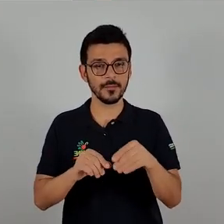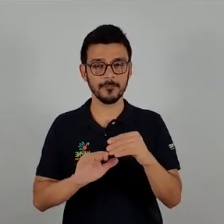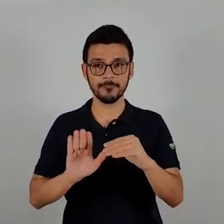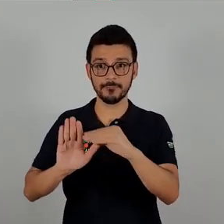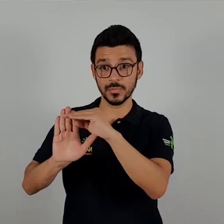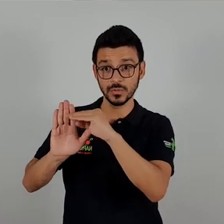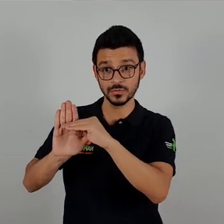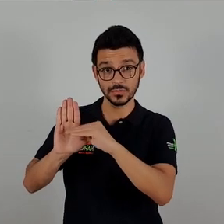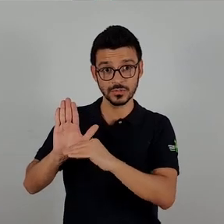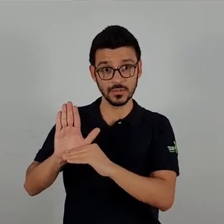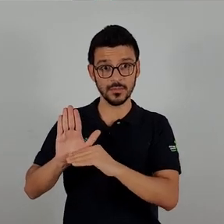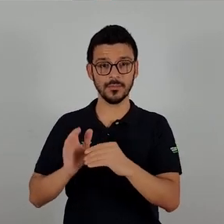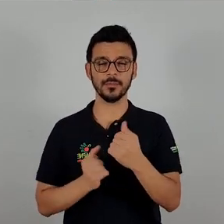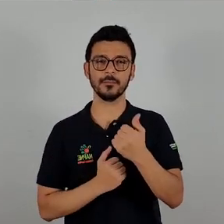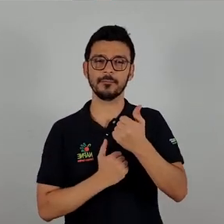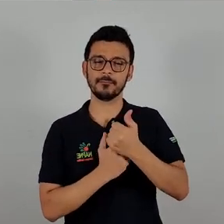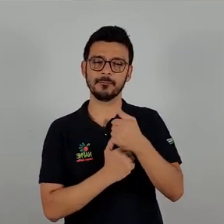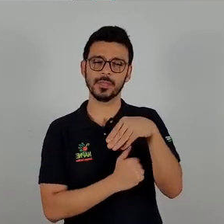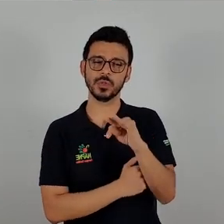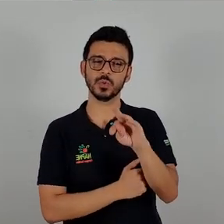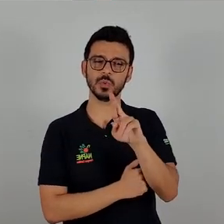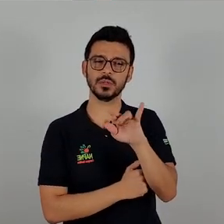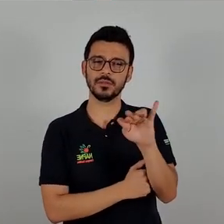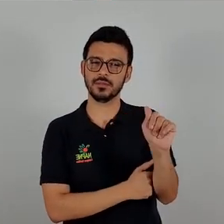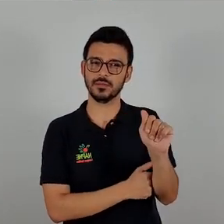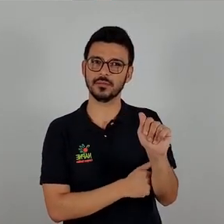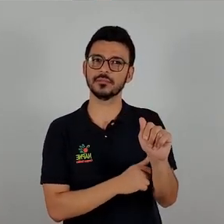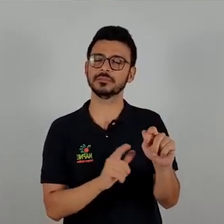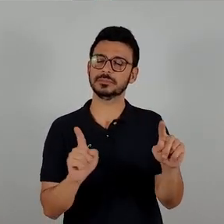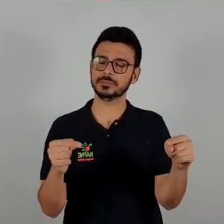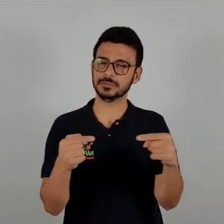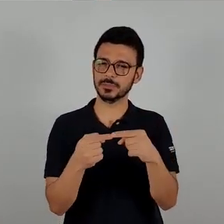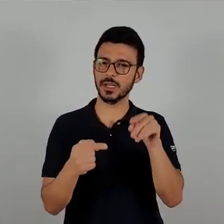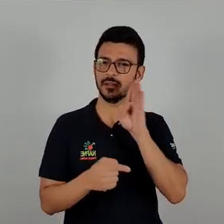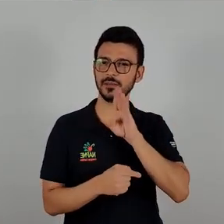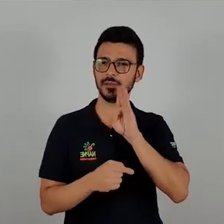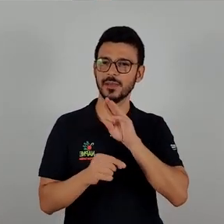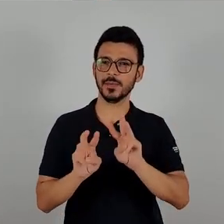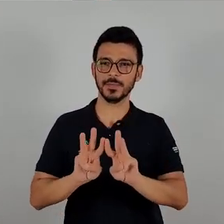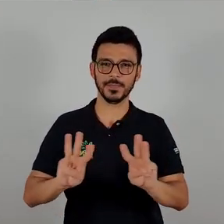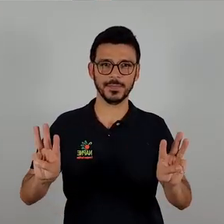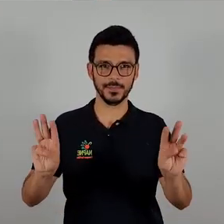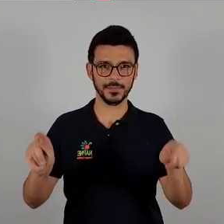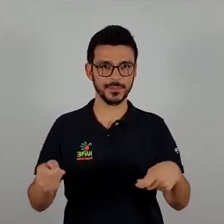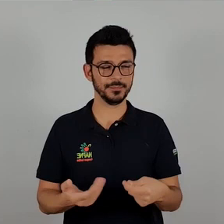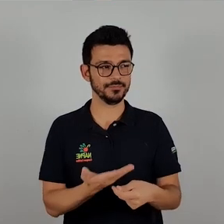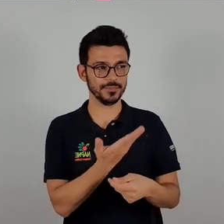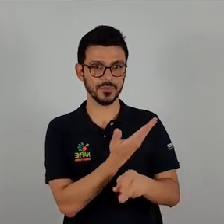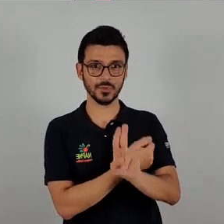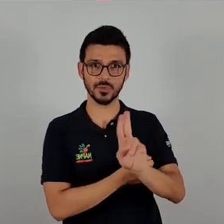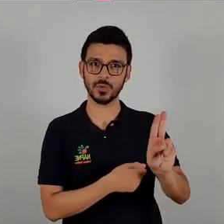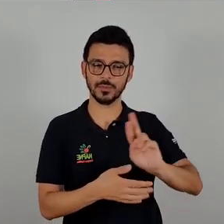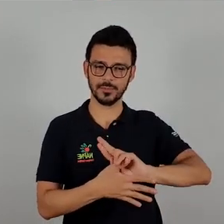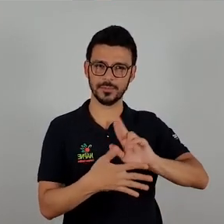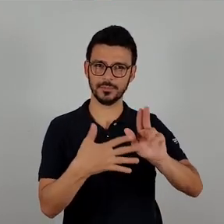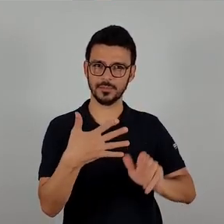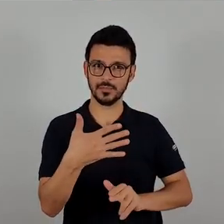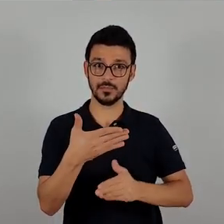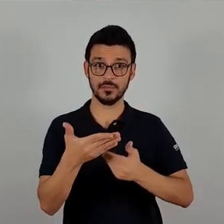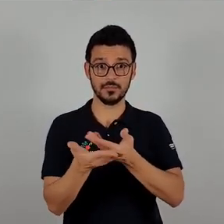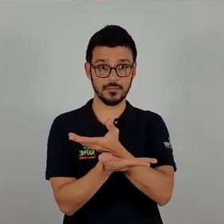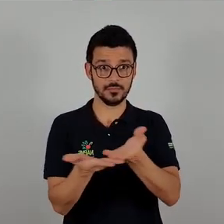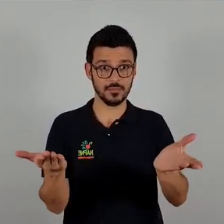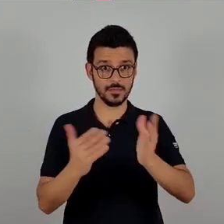dica, orientação, que não está conseguindo fechar o caso. E a gente tem aulas semanais, então isso é mais focado para quem é do ramo. Para quem é leigo ou quem